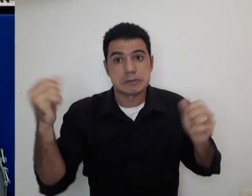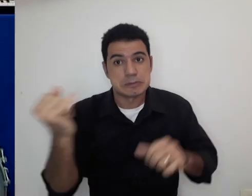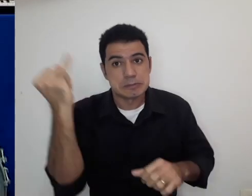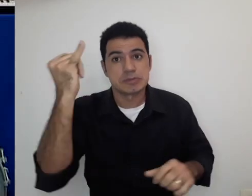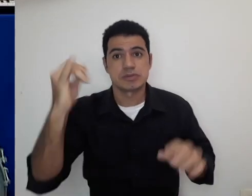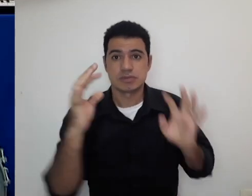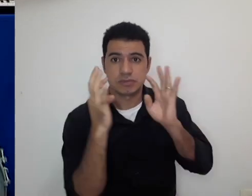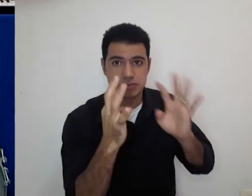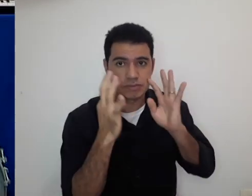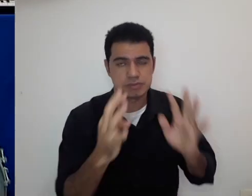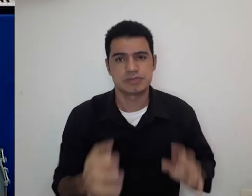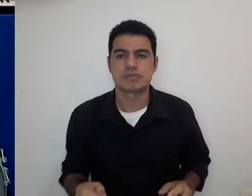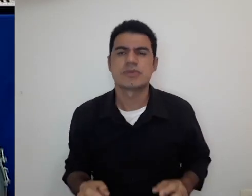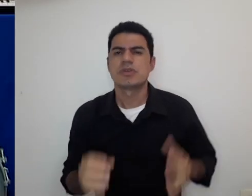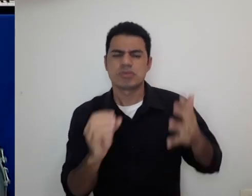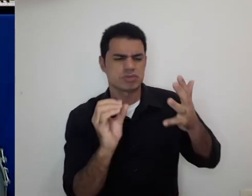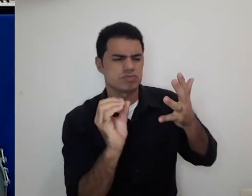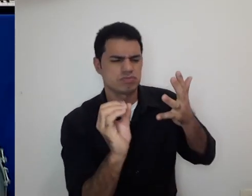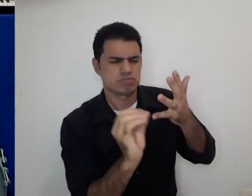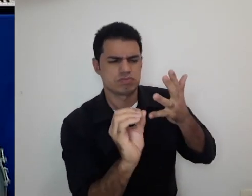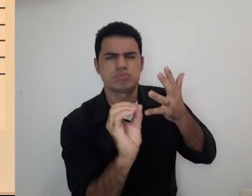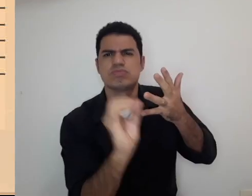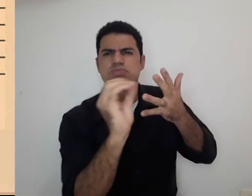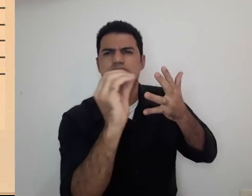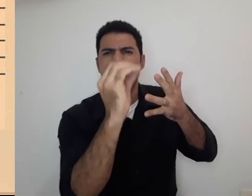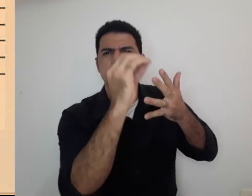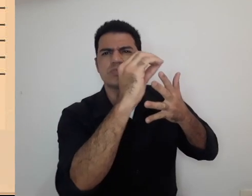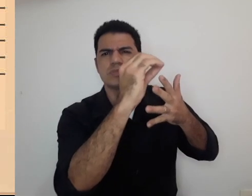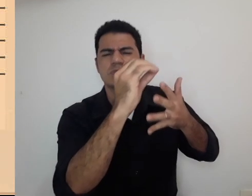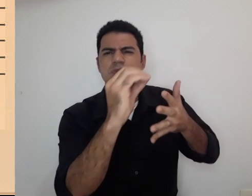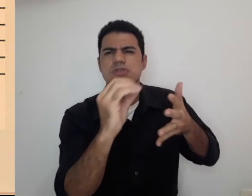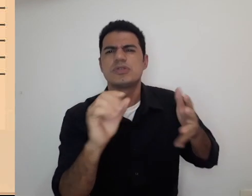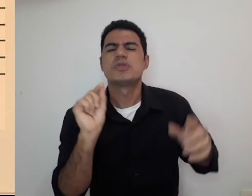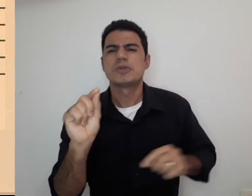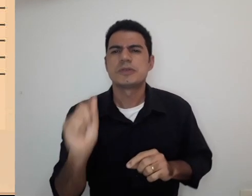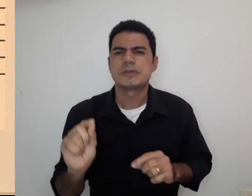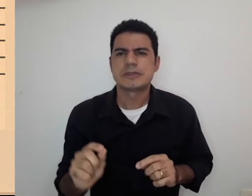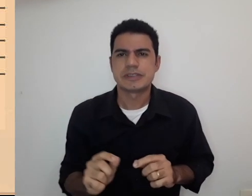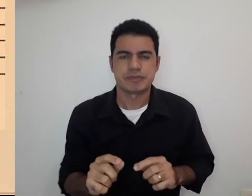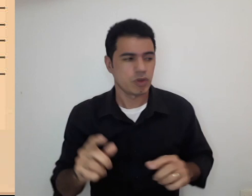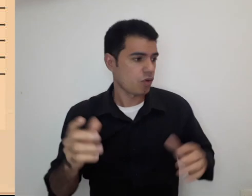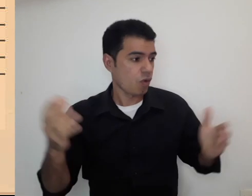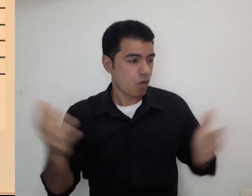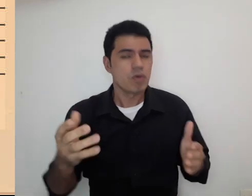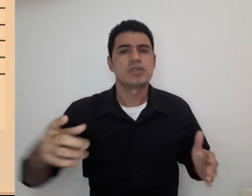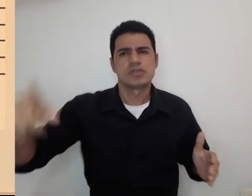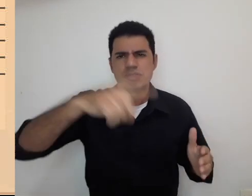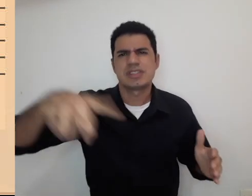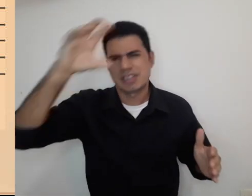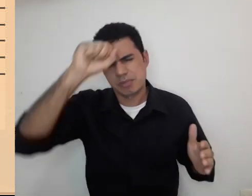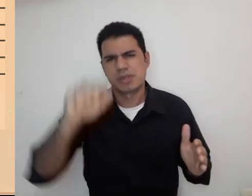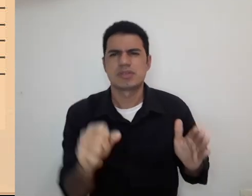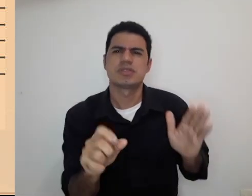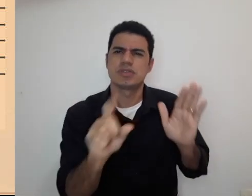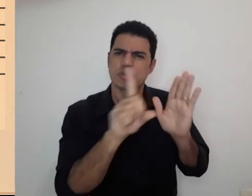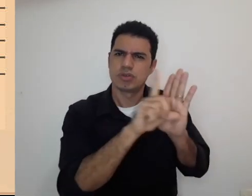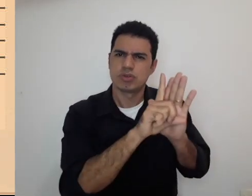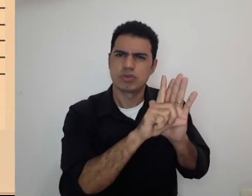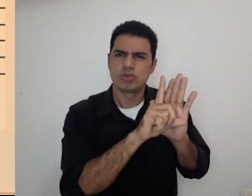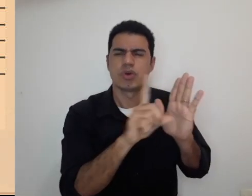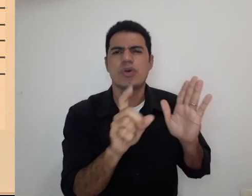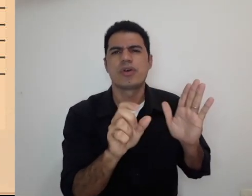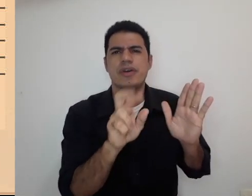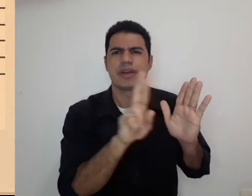interessante. As notas musicais. Hoje em dia, todos sabemos que as notas musicais são Dó,